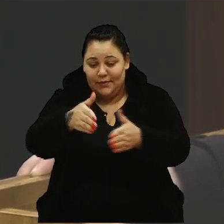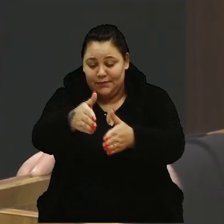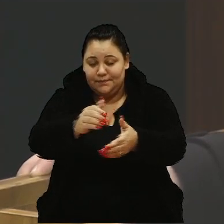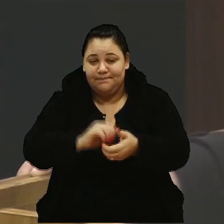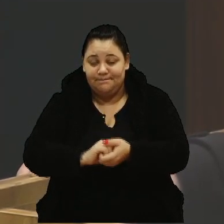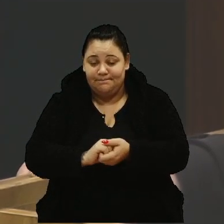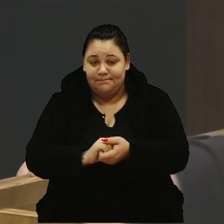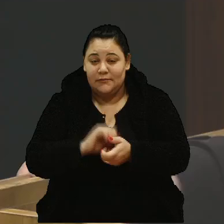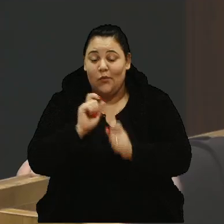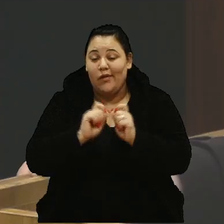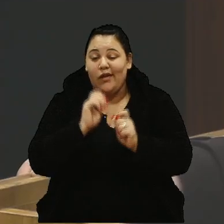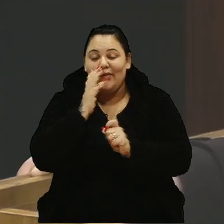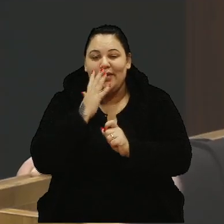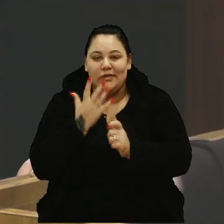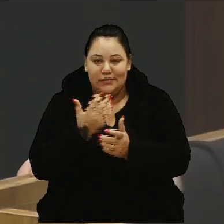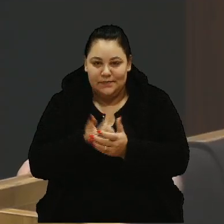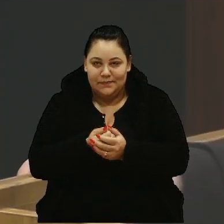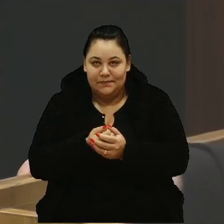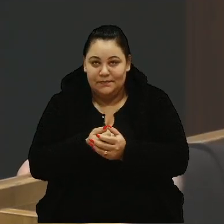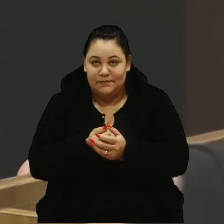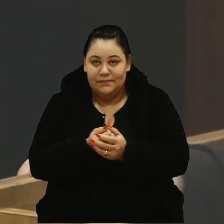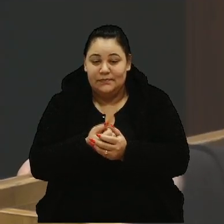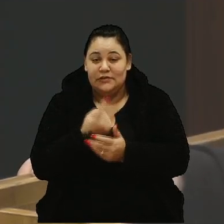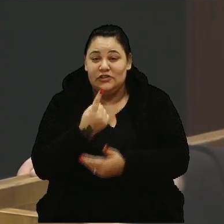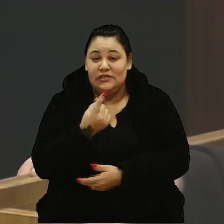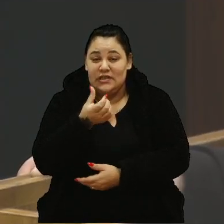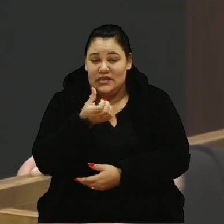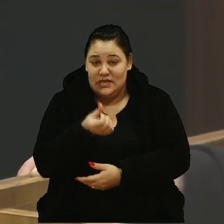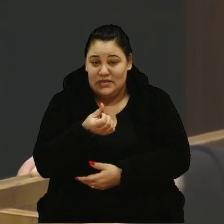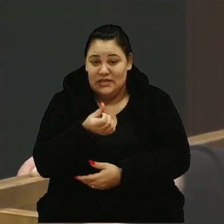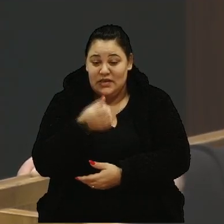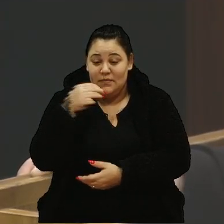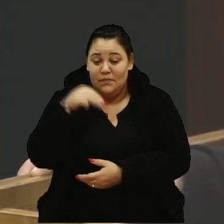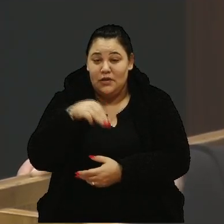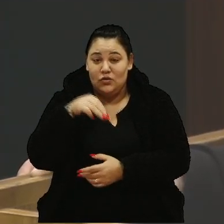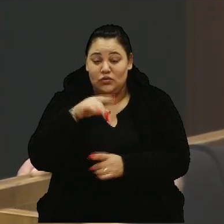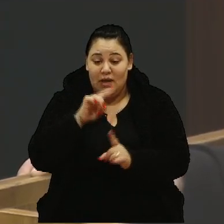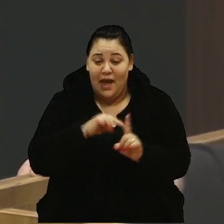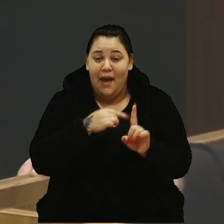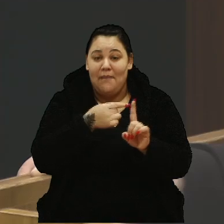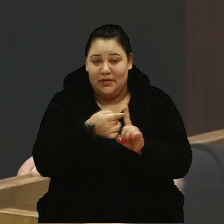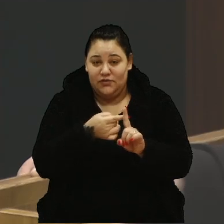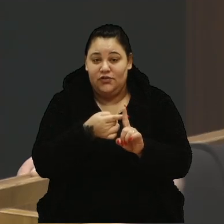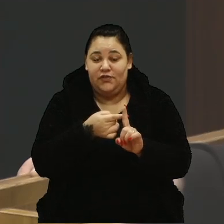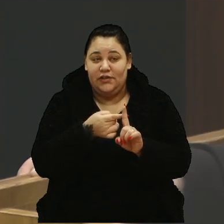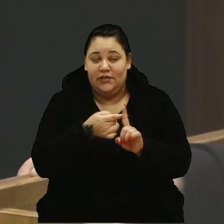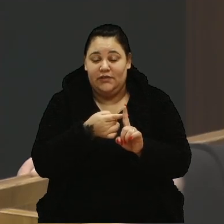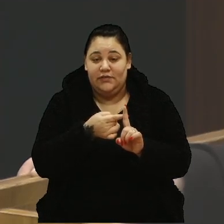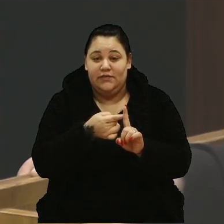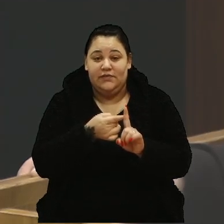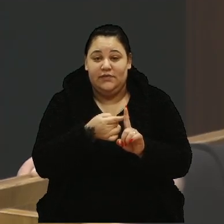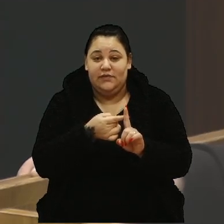Ou seja, meus amigos, são 16 minutos a mais